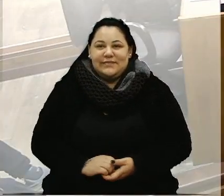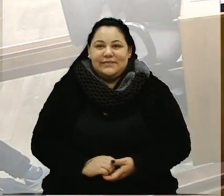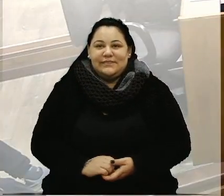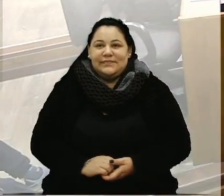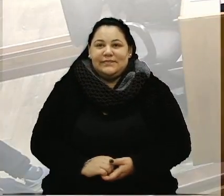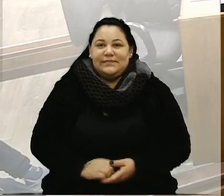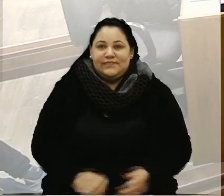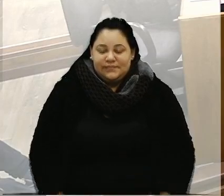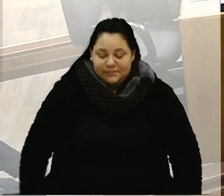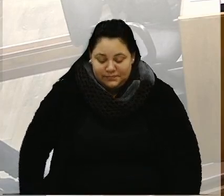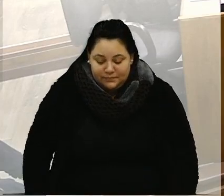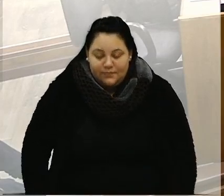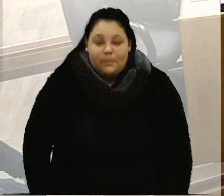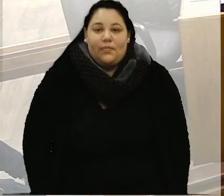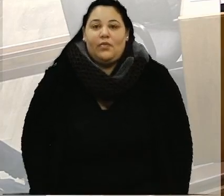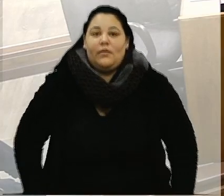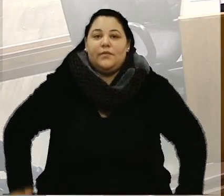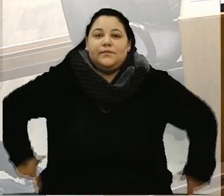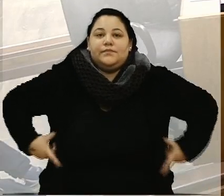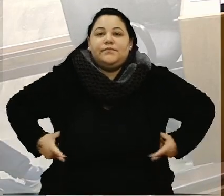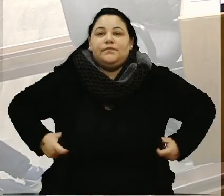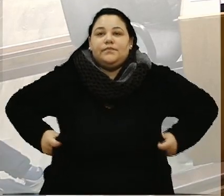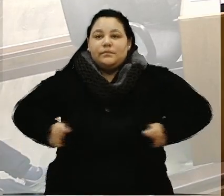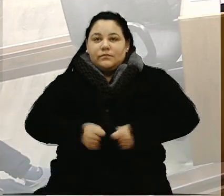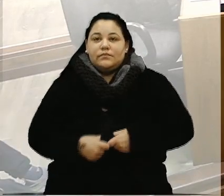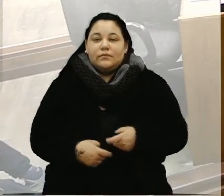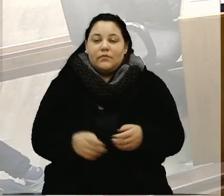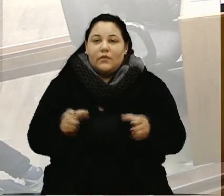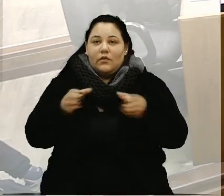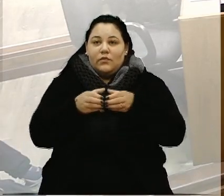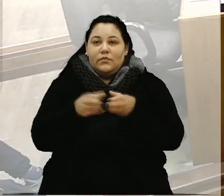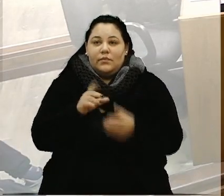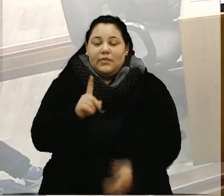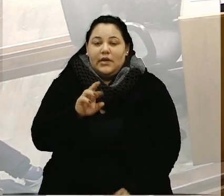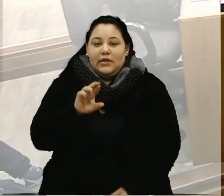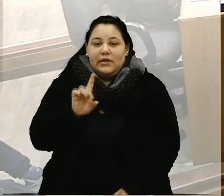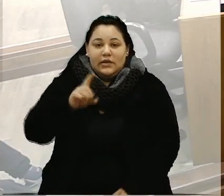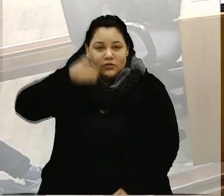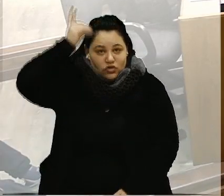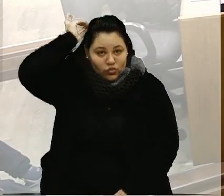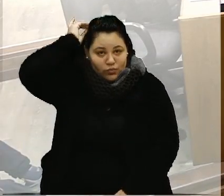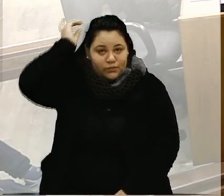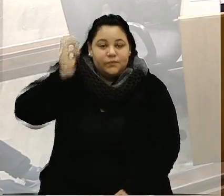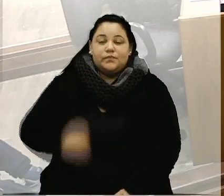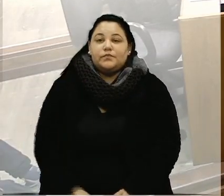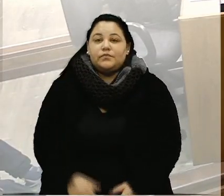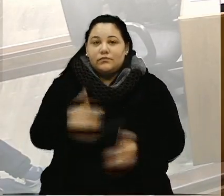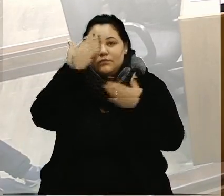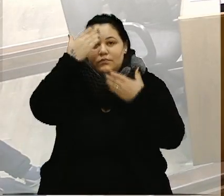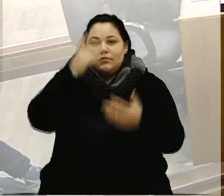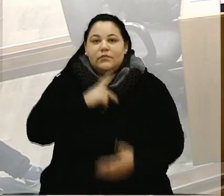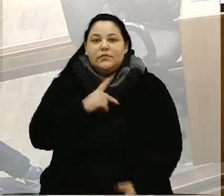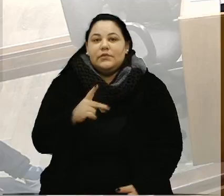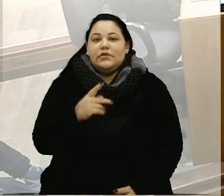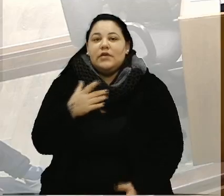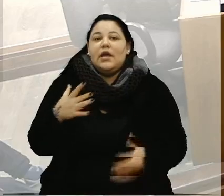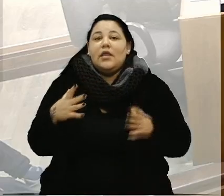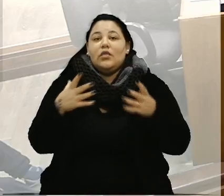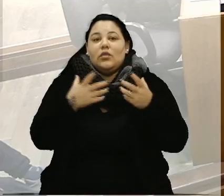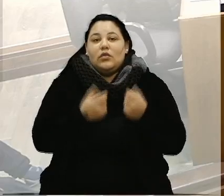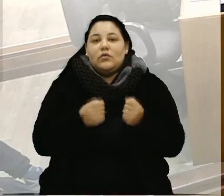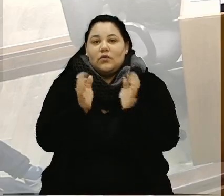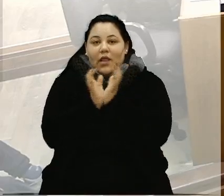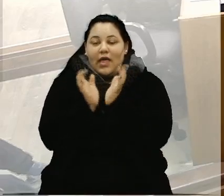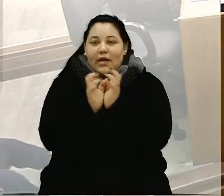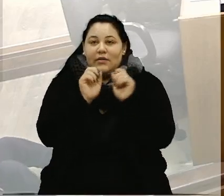presidente. Bancada do PRD, vereador Lucas Dil. Obrigado, presidente, nobres colegas, todos